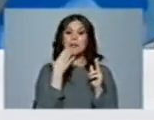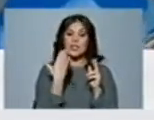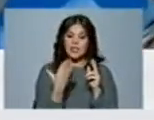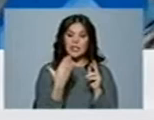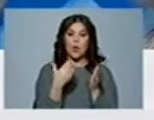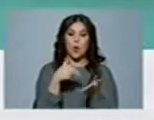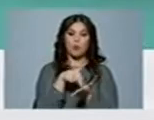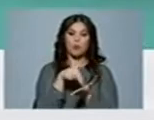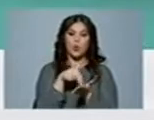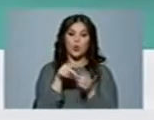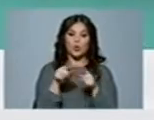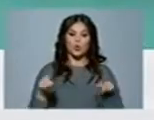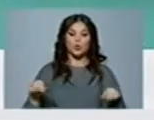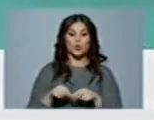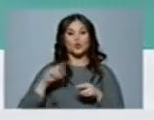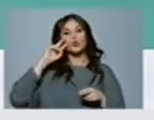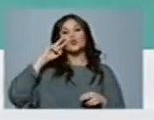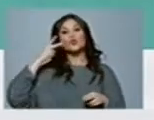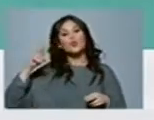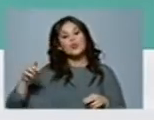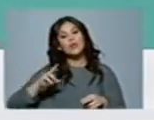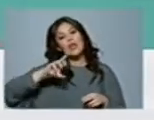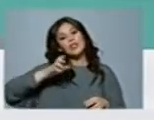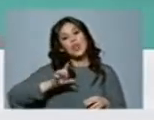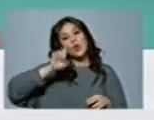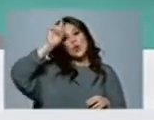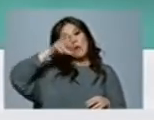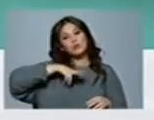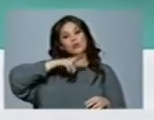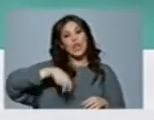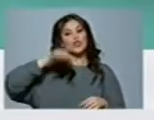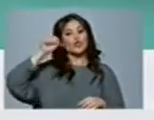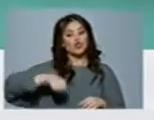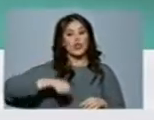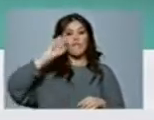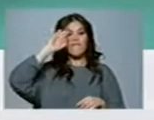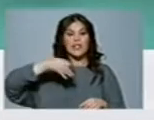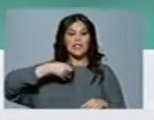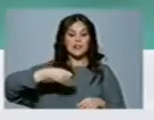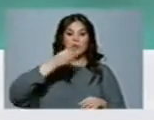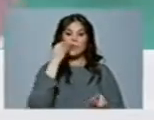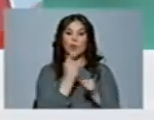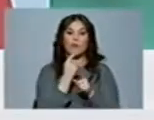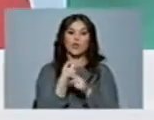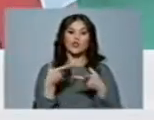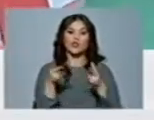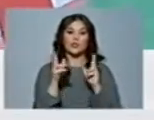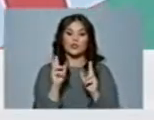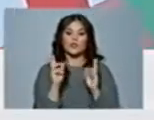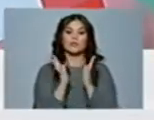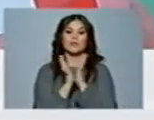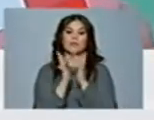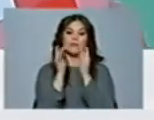de turismo da região norte de Portugal, não é? Porto e Norte, não é? Sim. Os fins de semana gastronómicos estão disponíveis no nosso site da